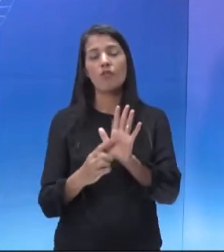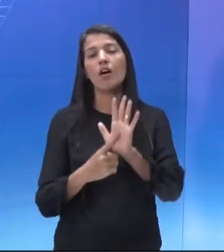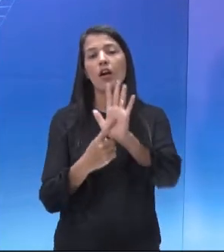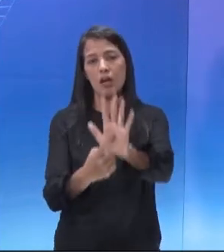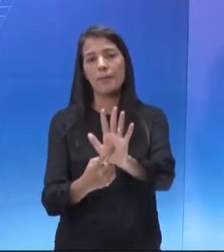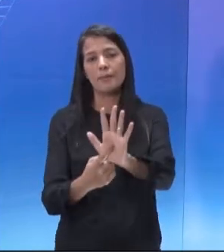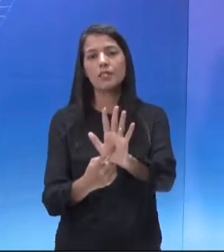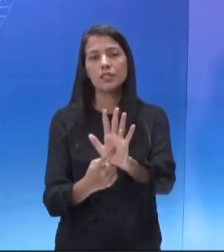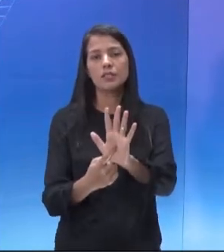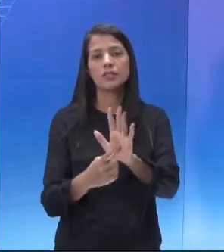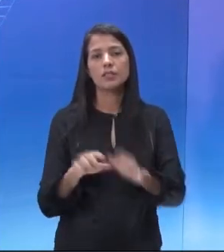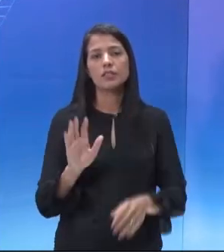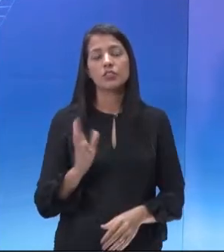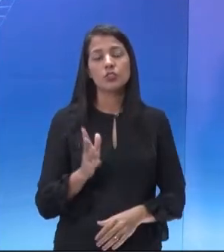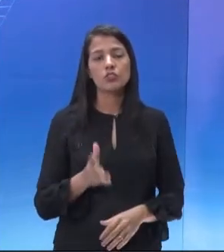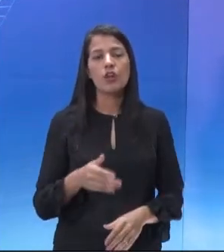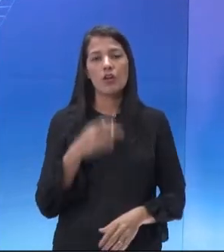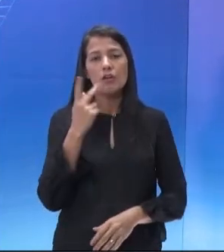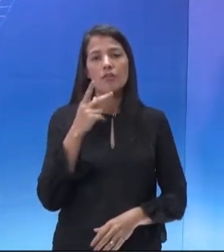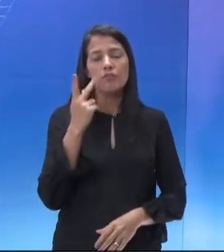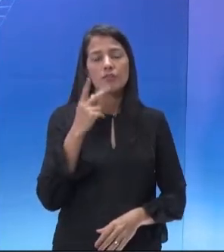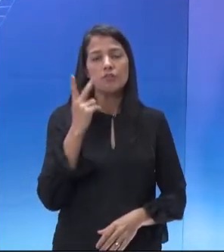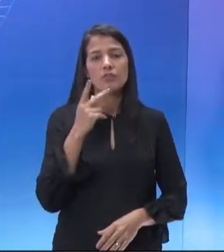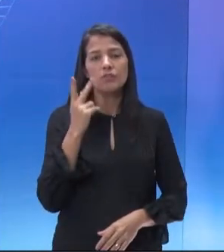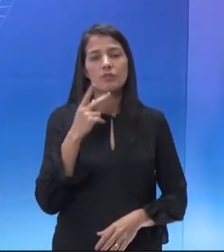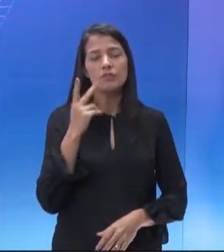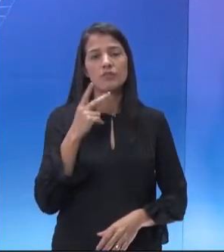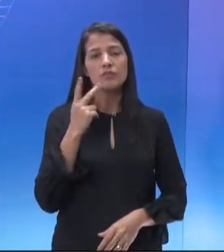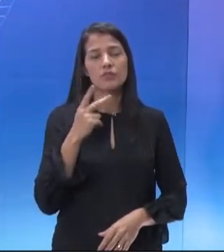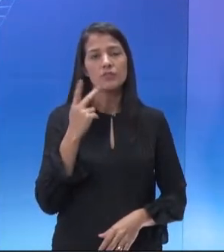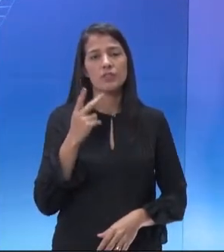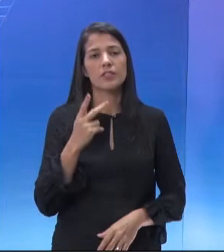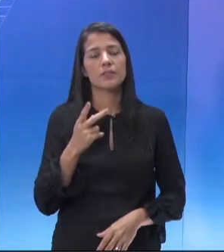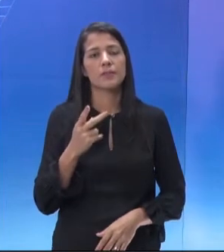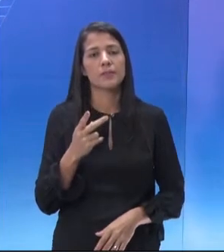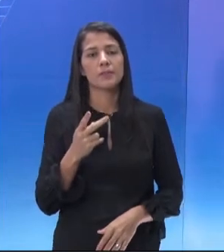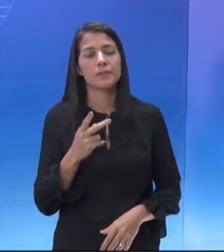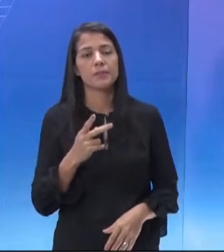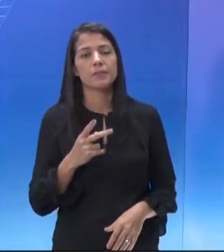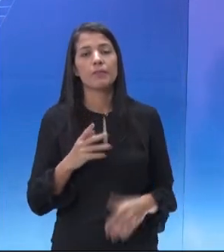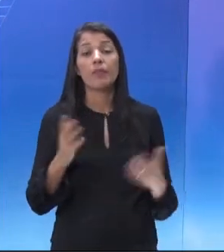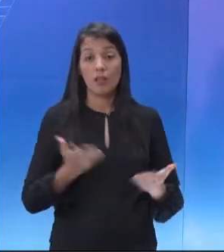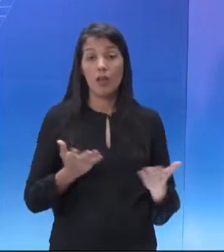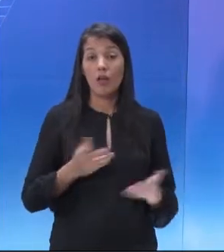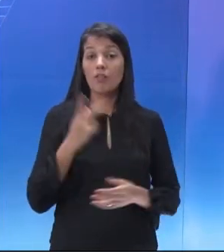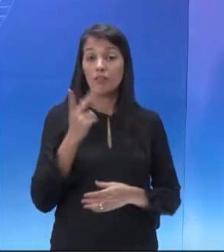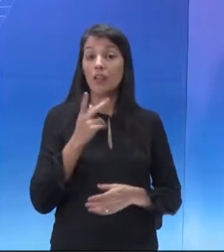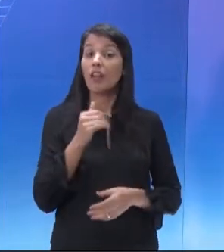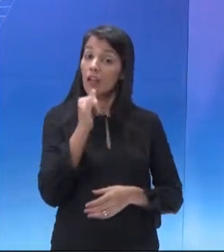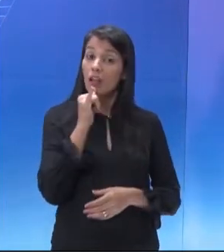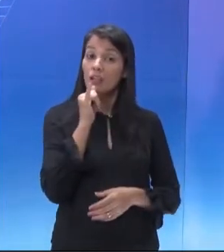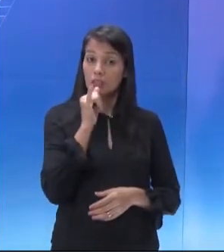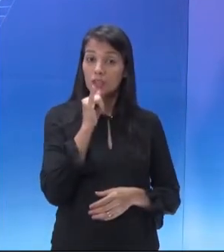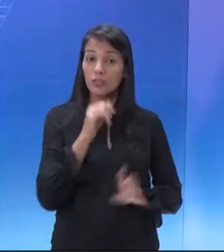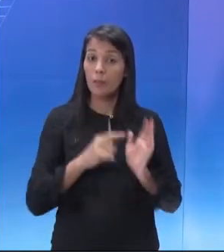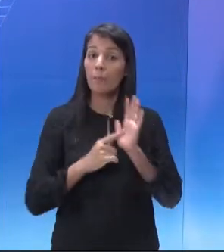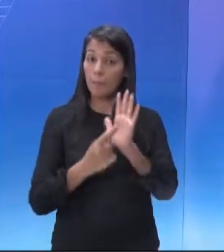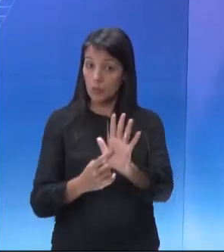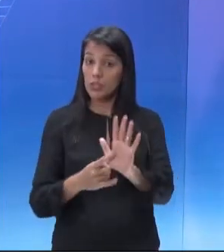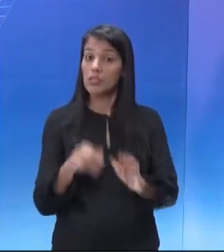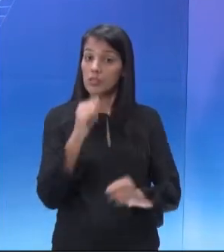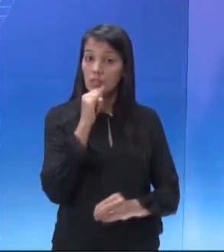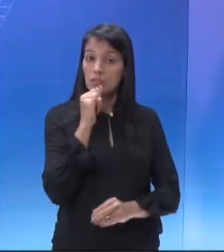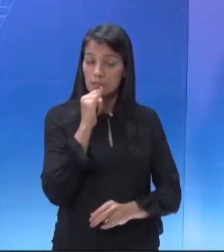problemática que a prova for trazer. Eu acabei de falar sobre, vamos falar, por exemplo, aqui, eu gosto muito de